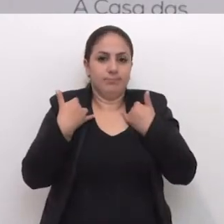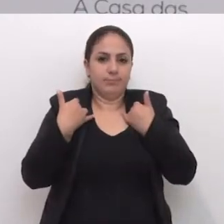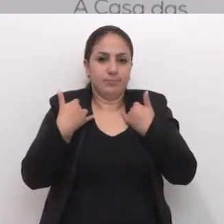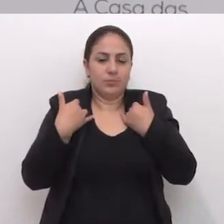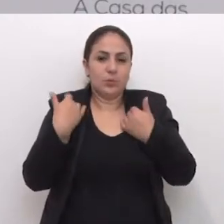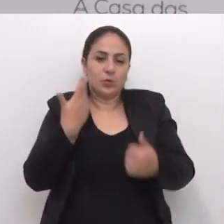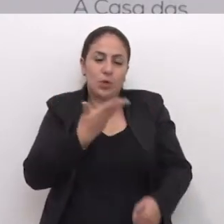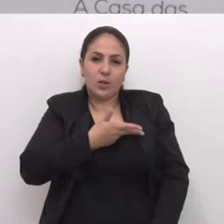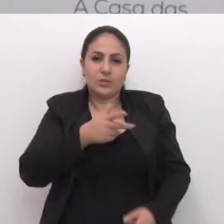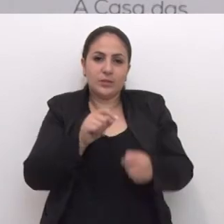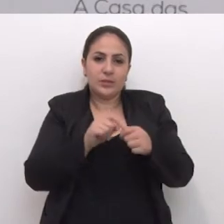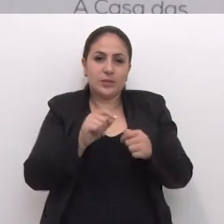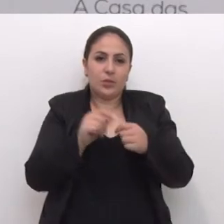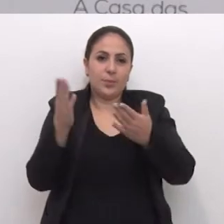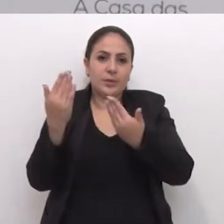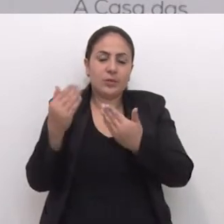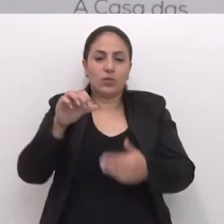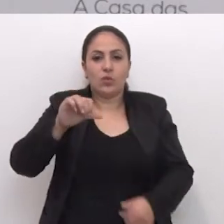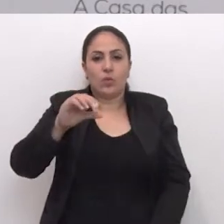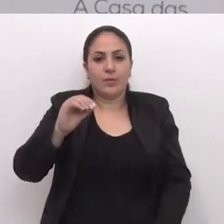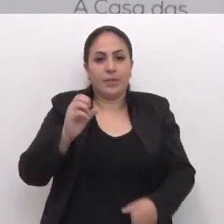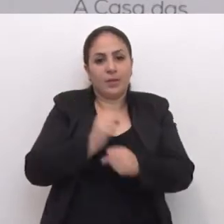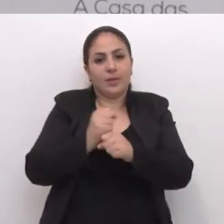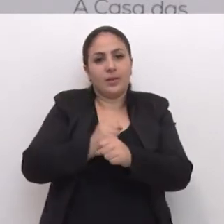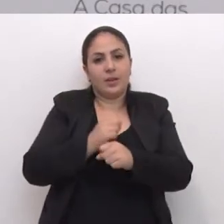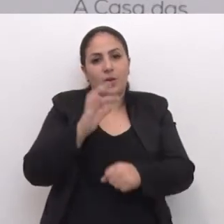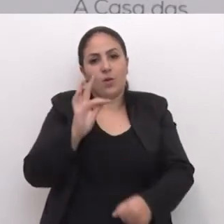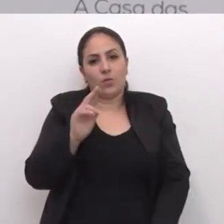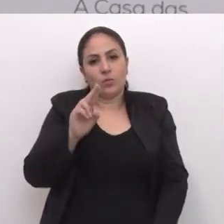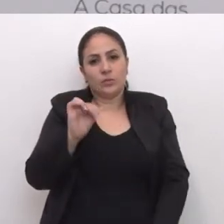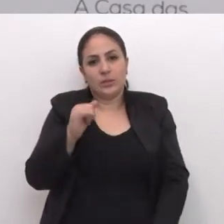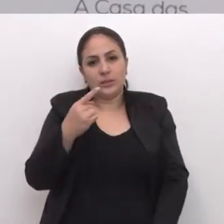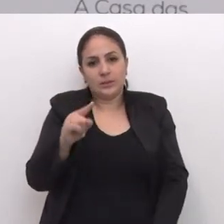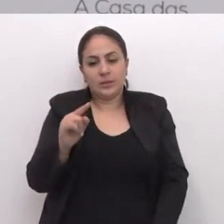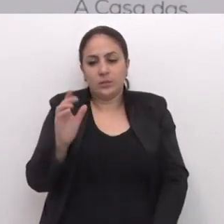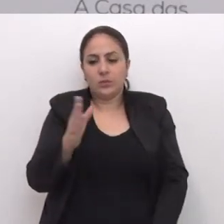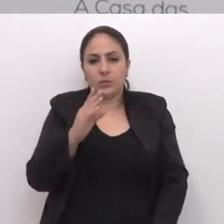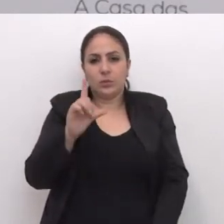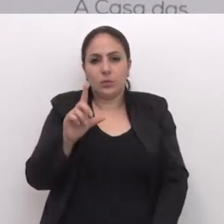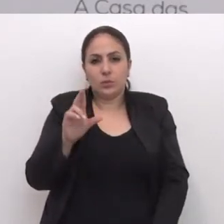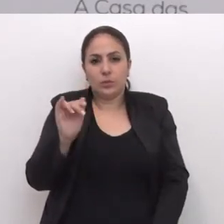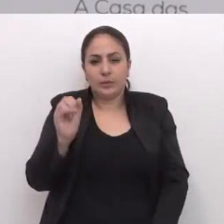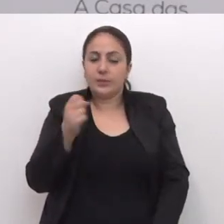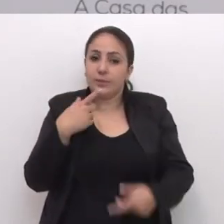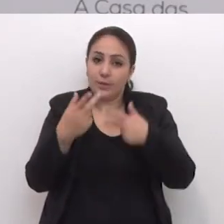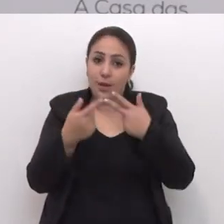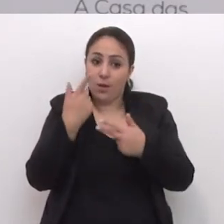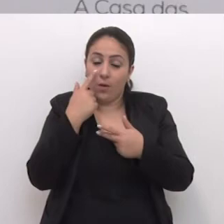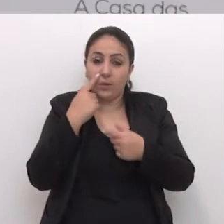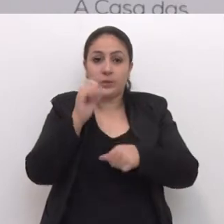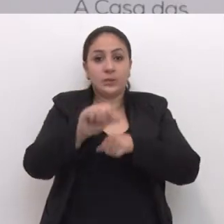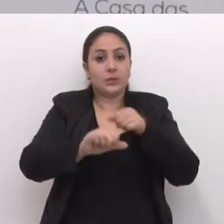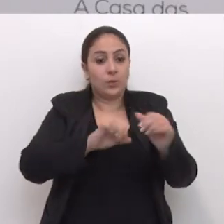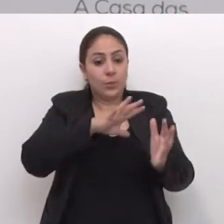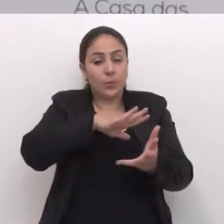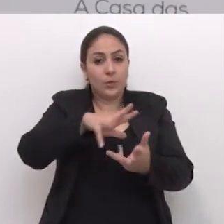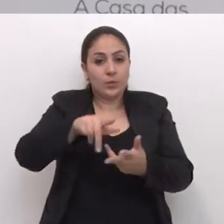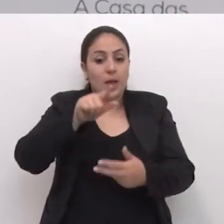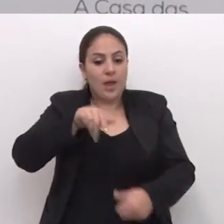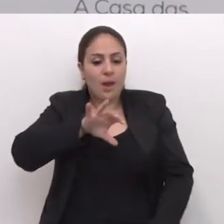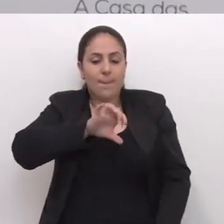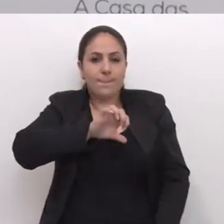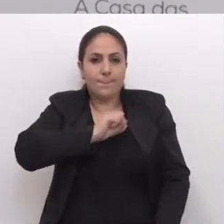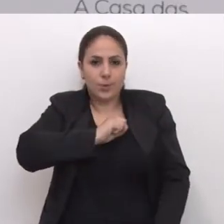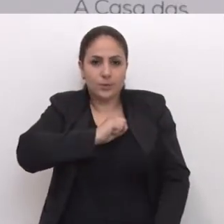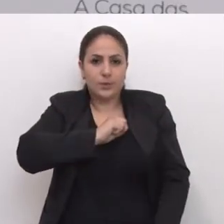honrado. Estamos homenageando 90 anos da Fundação Lucas Araújo e dizendo que o que transforma o mundo